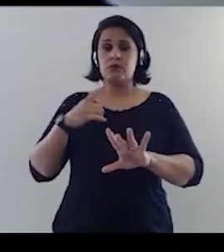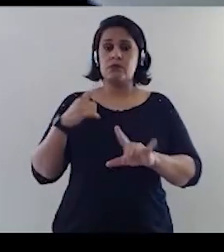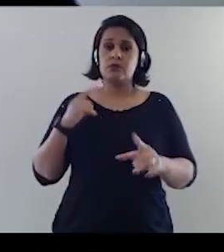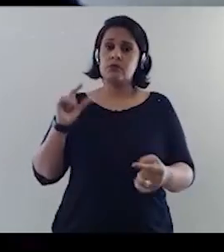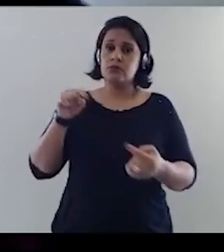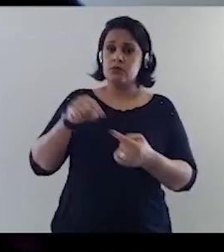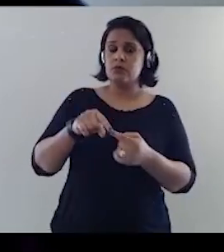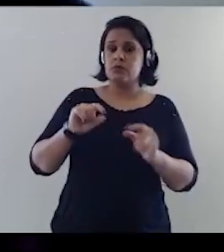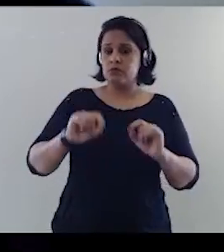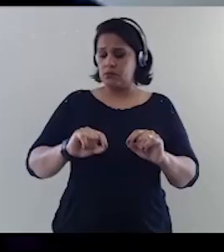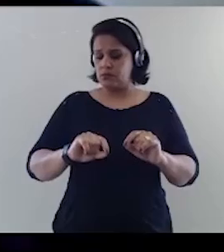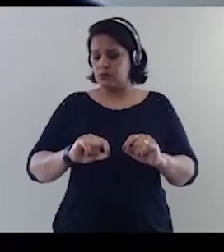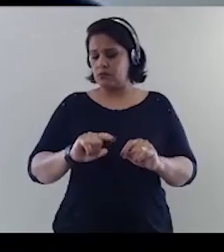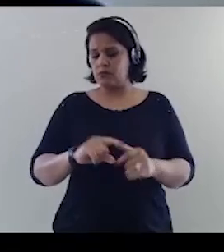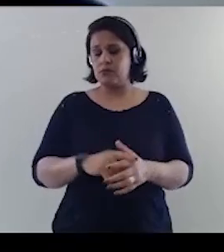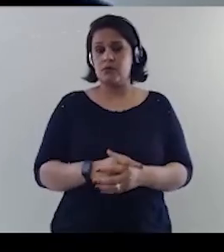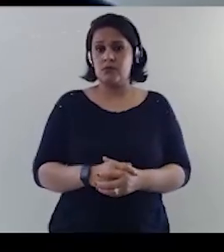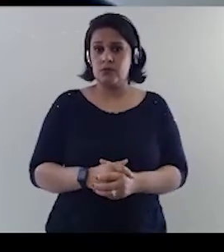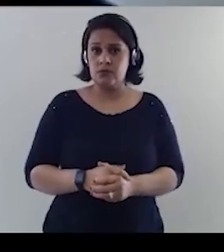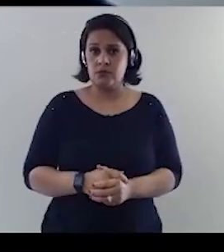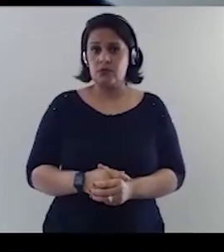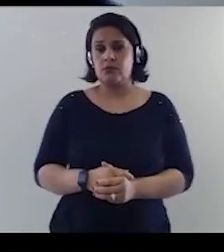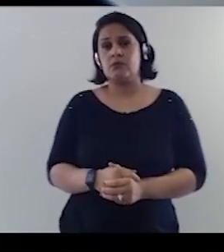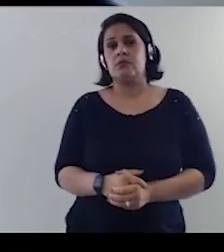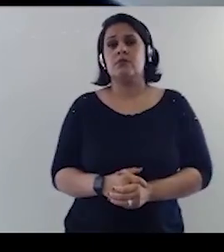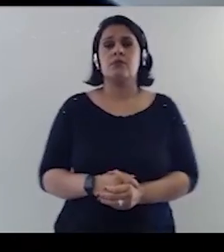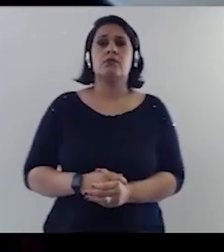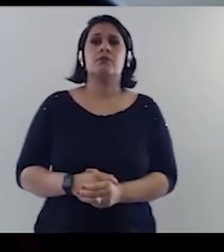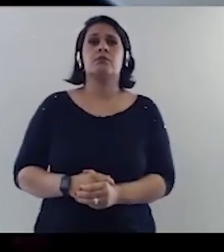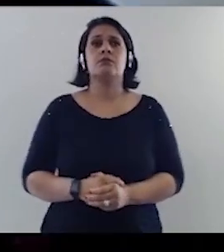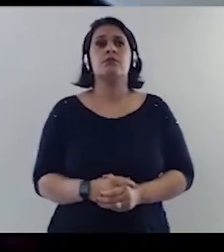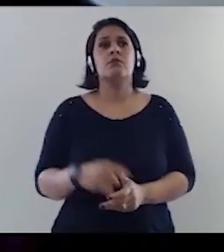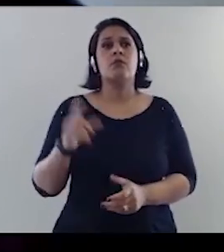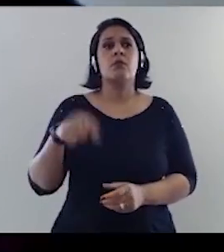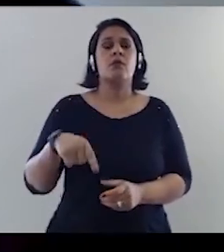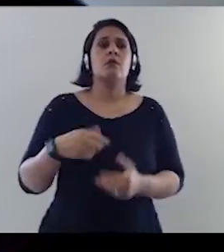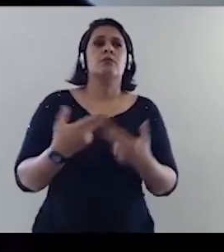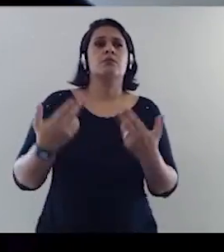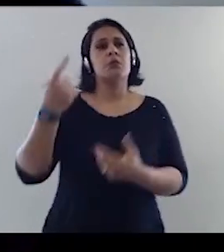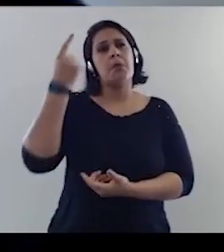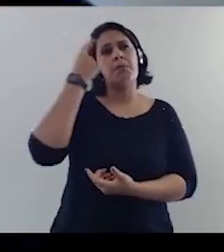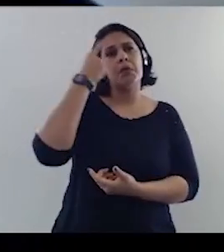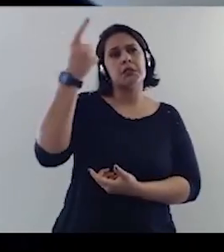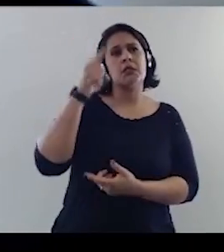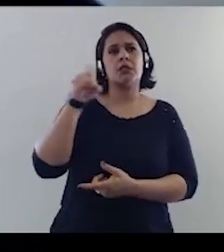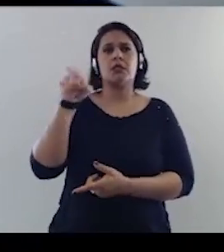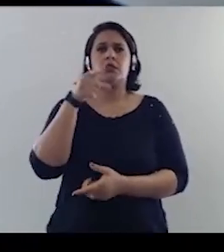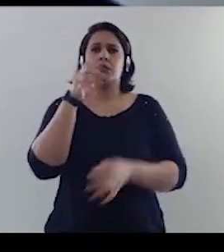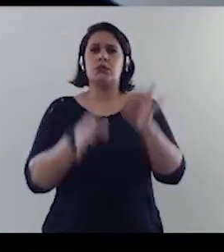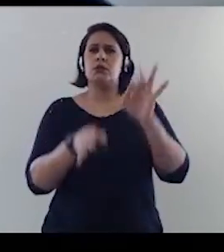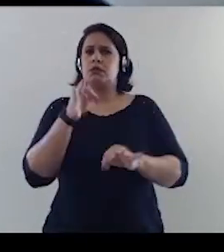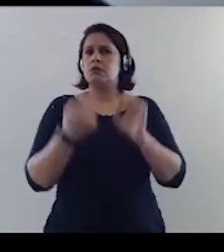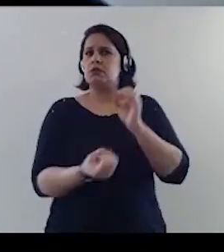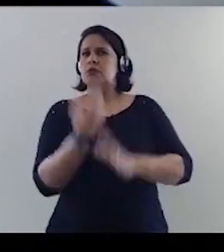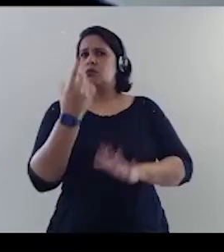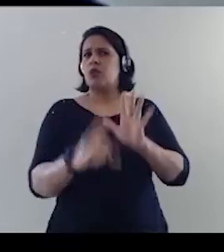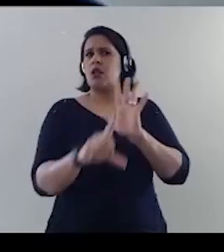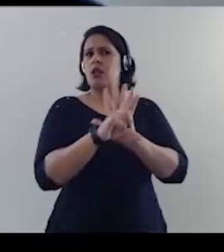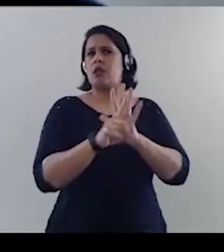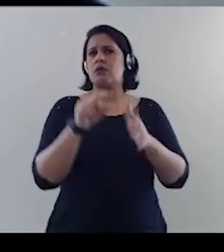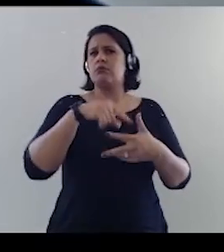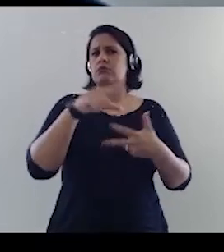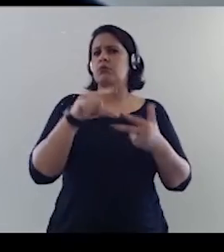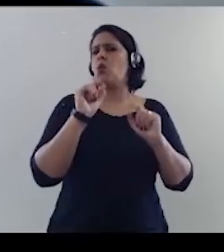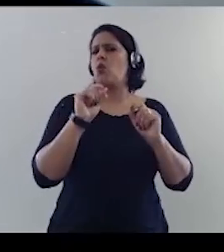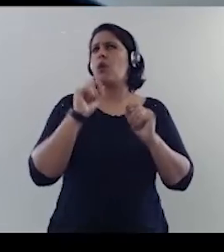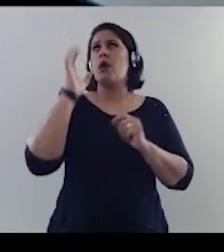elemento histórico de interpretação, que para além da fase intencionalista, quer saber o que é que o legislador efetivamente pensou sobre a